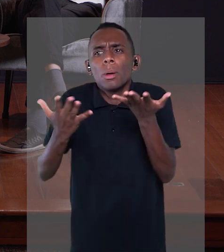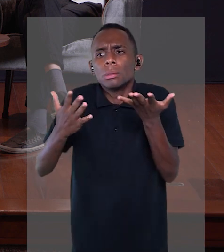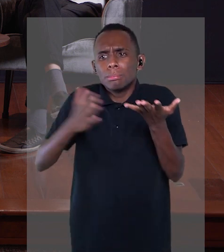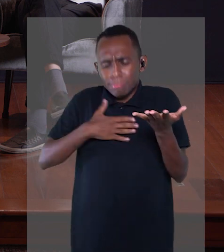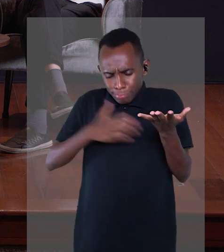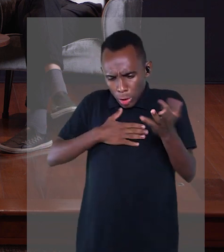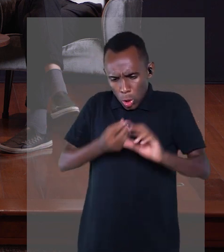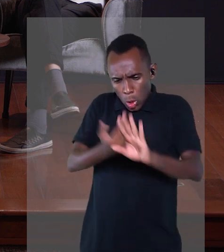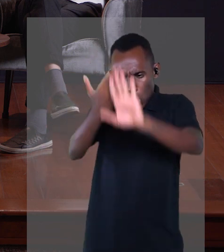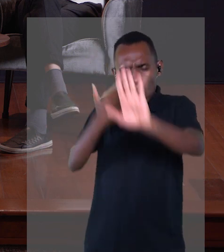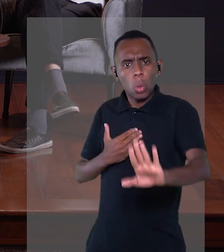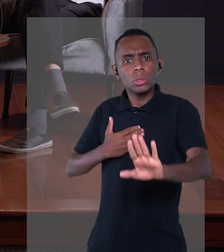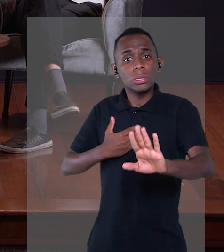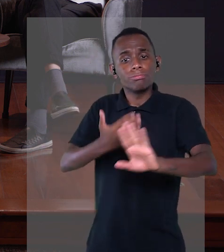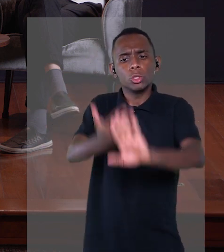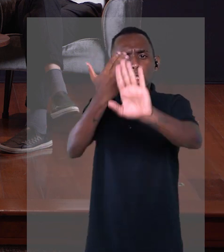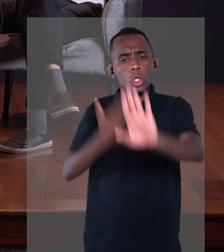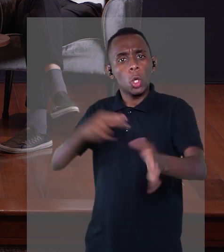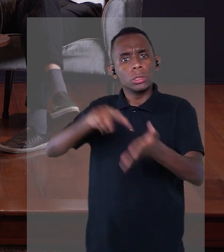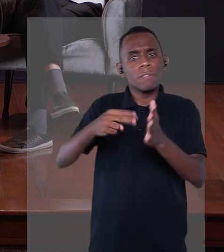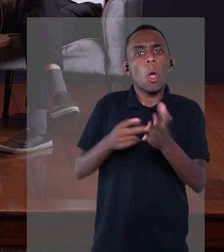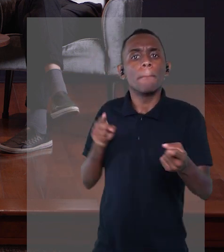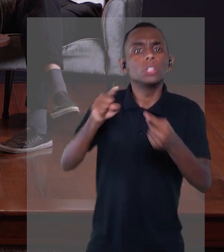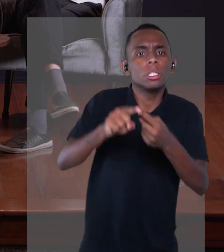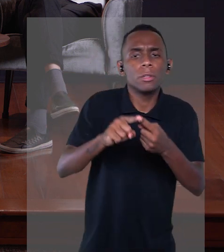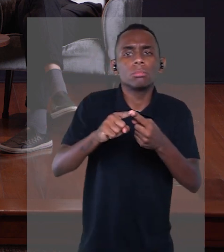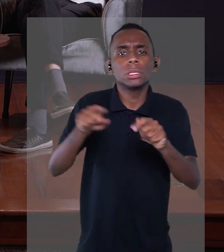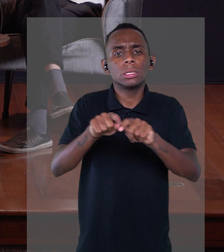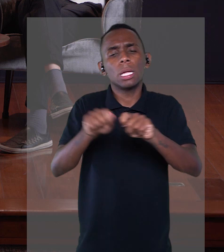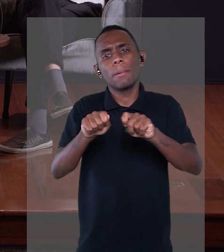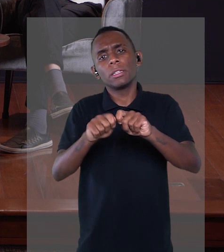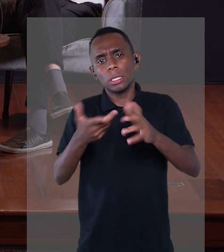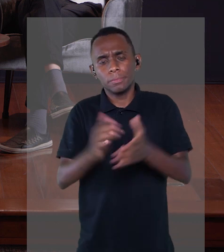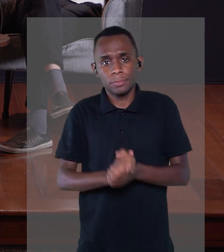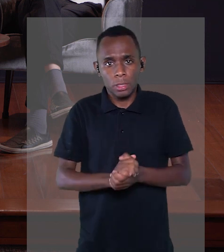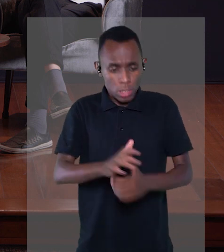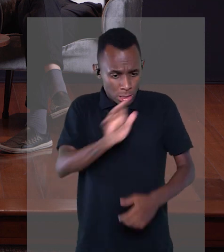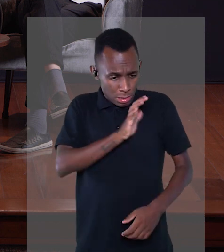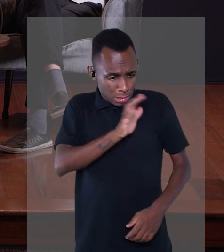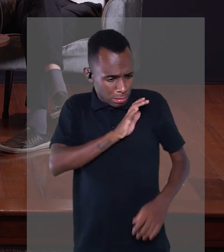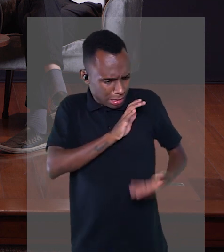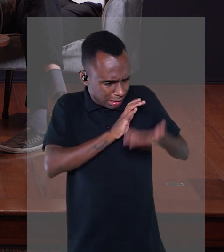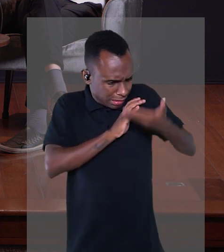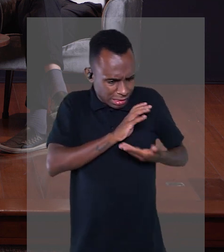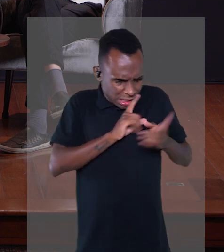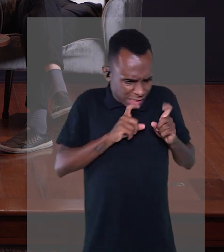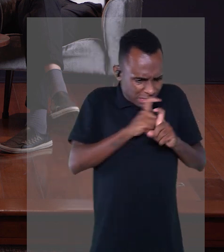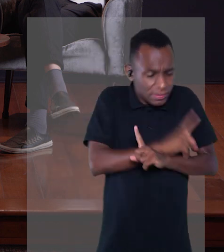meu peito, é que há distância entre intenção e gesto. E se o coração nas mãos